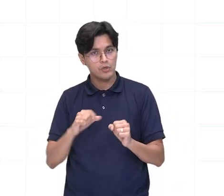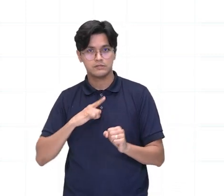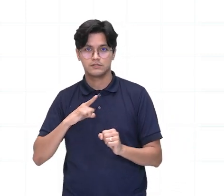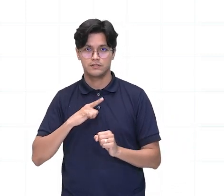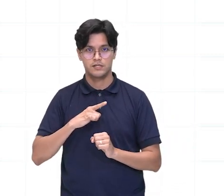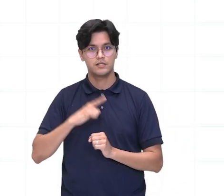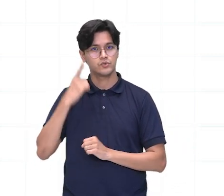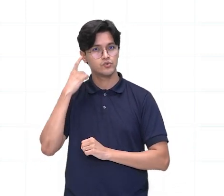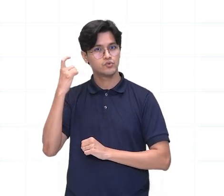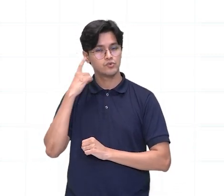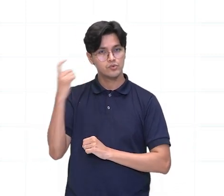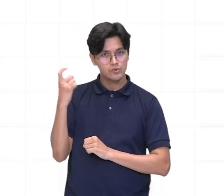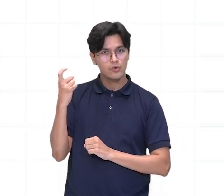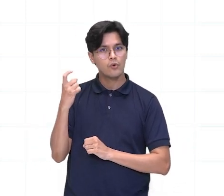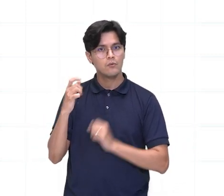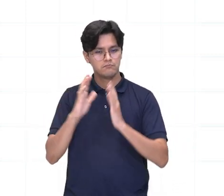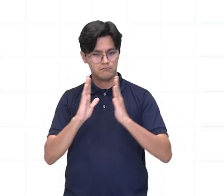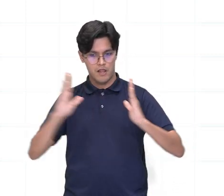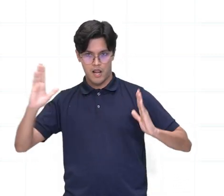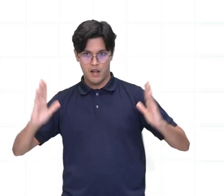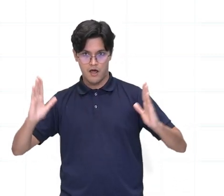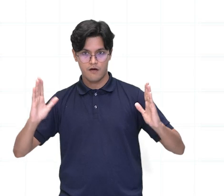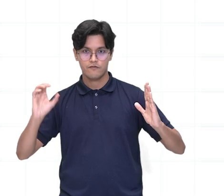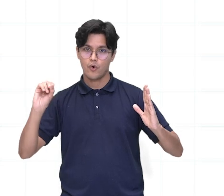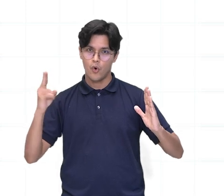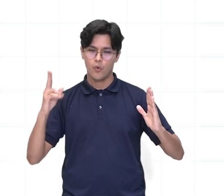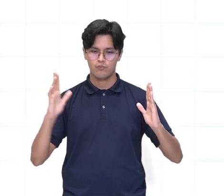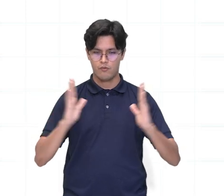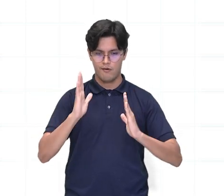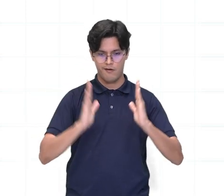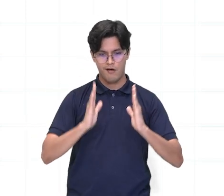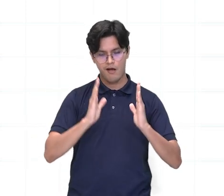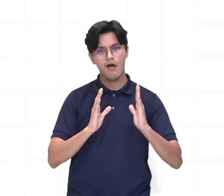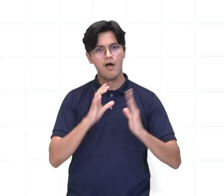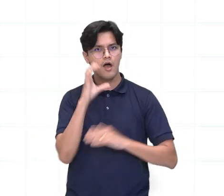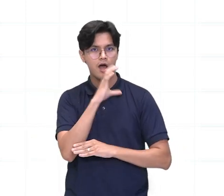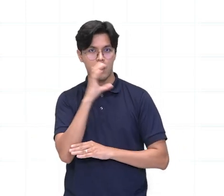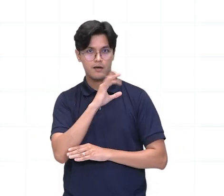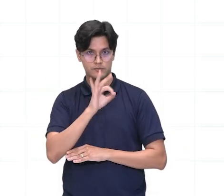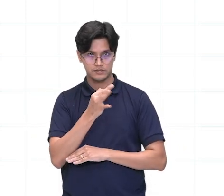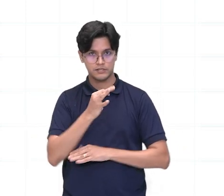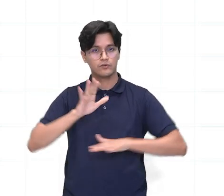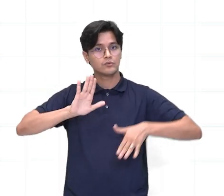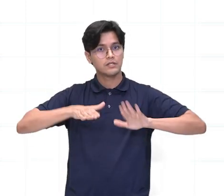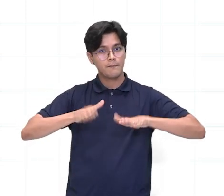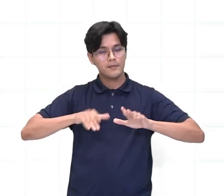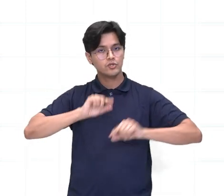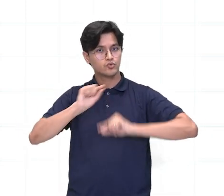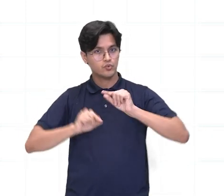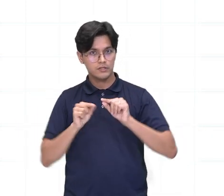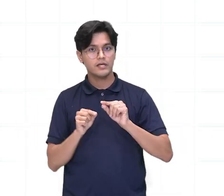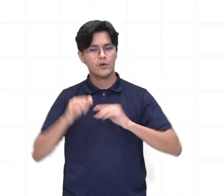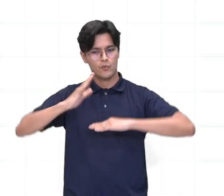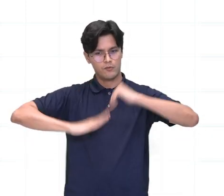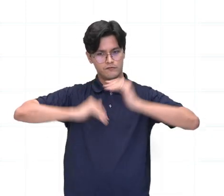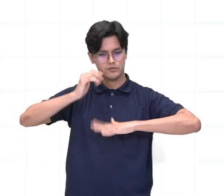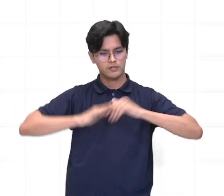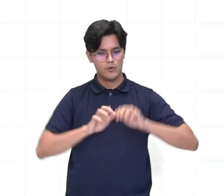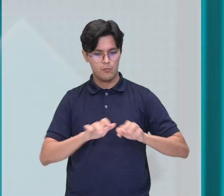breve, dependendo do tempo que o pianista mantém a tecla apertada.